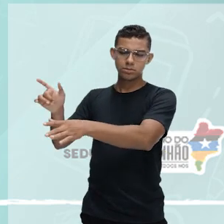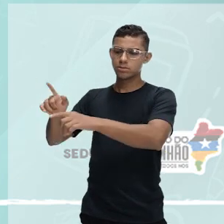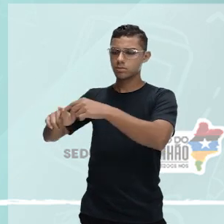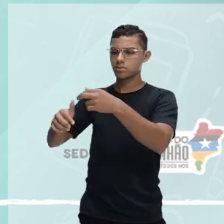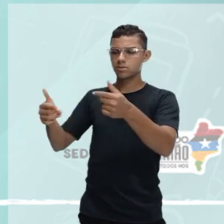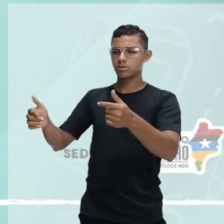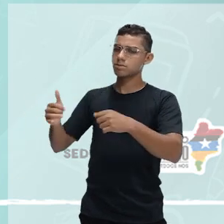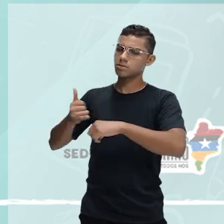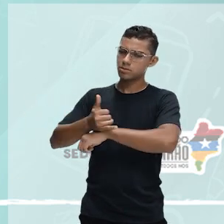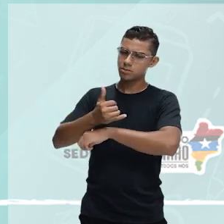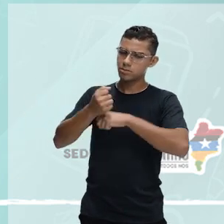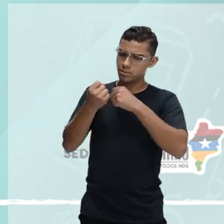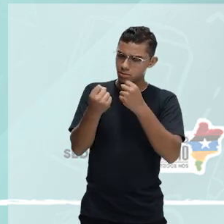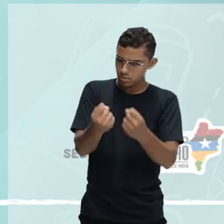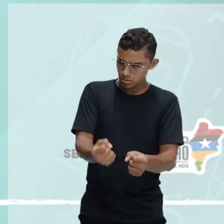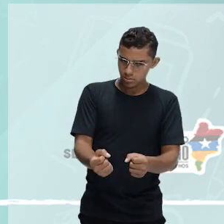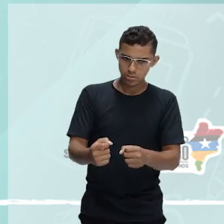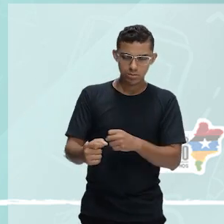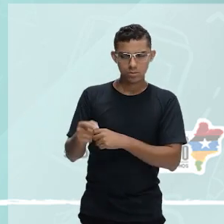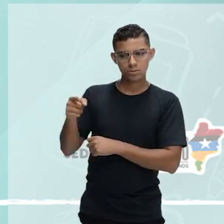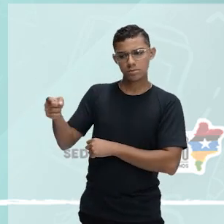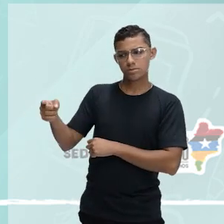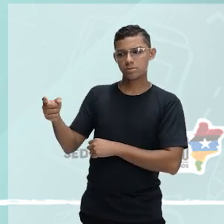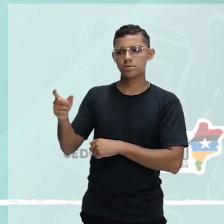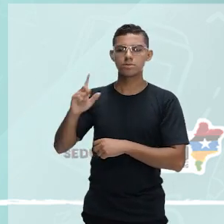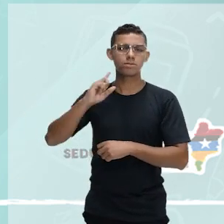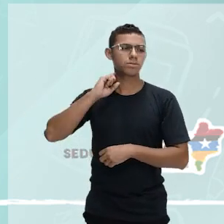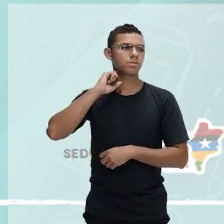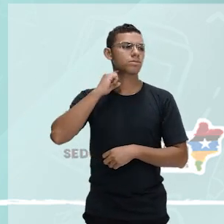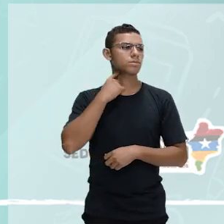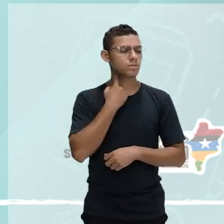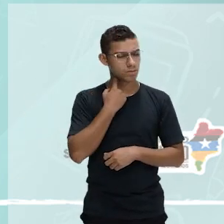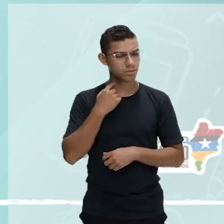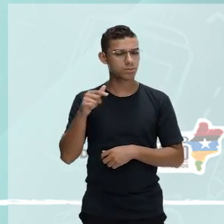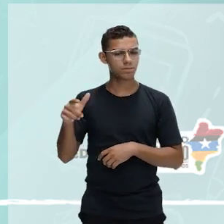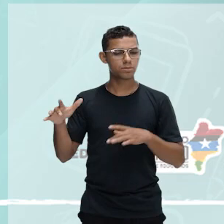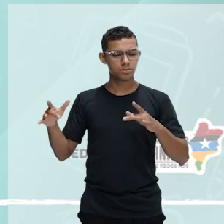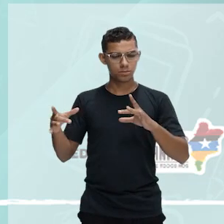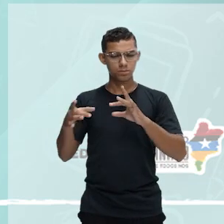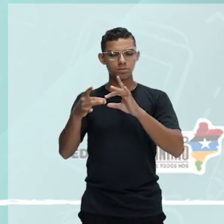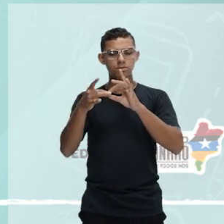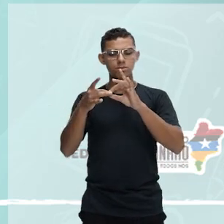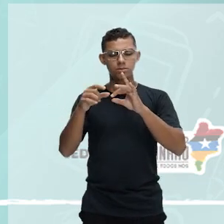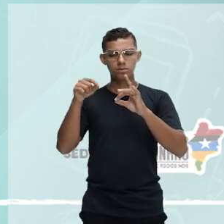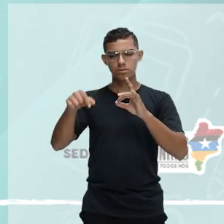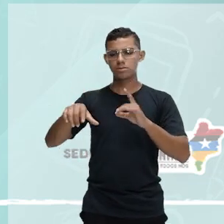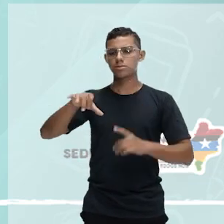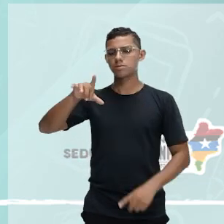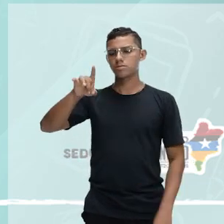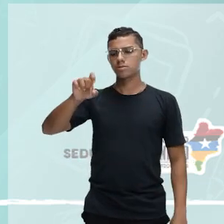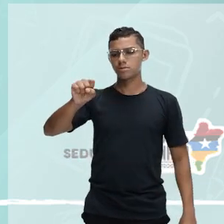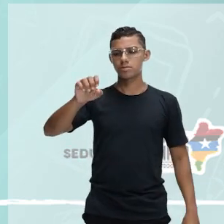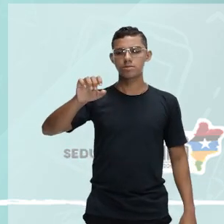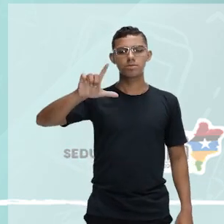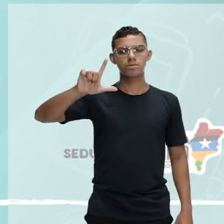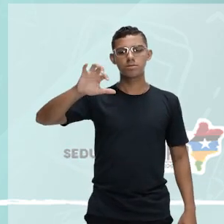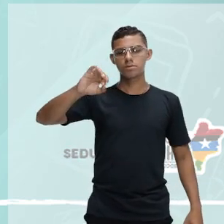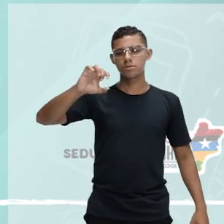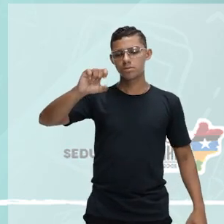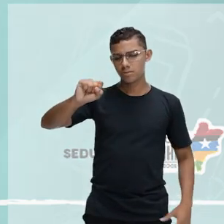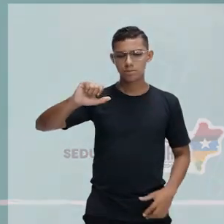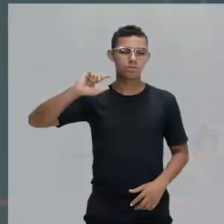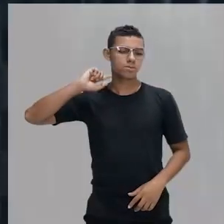de metais pesados, ok? E esses metais pesados, quando eles entram em contato com o solo e com os lençóis freáticos, vão causar